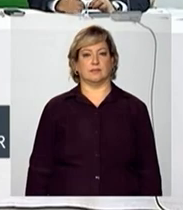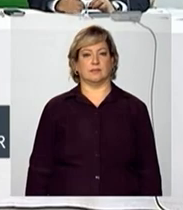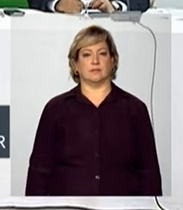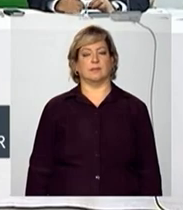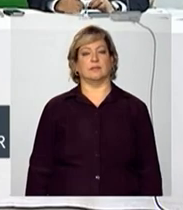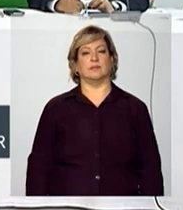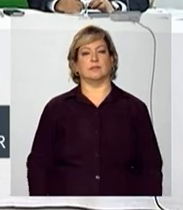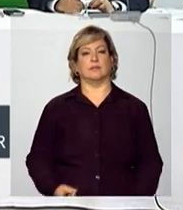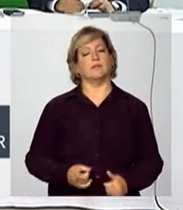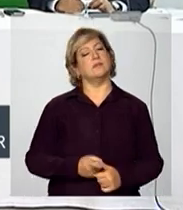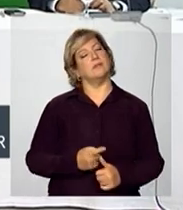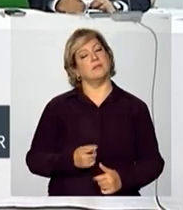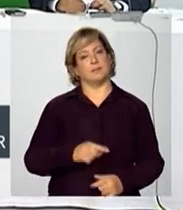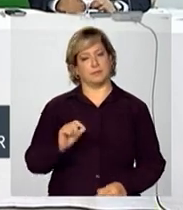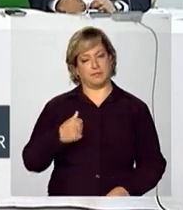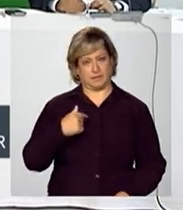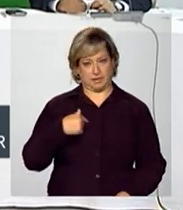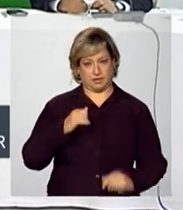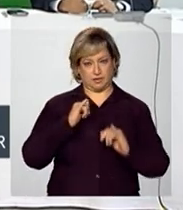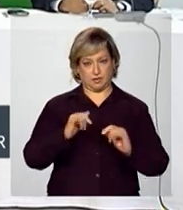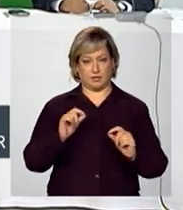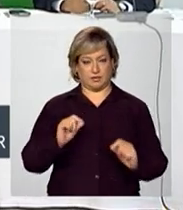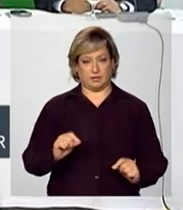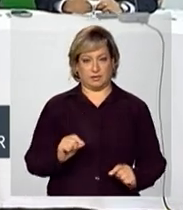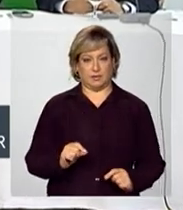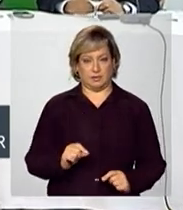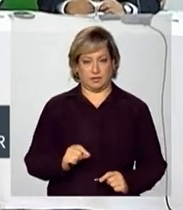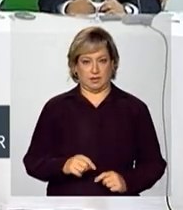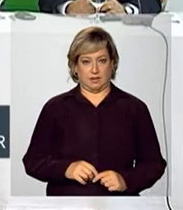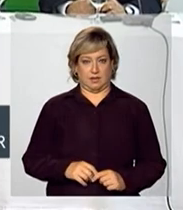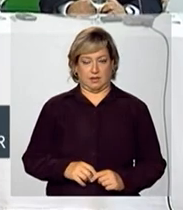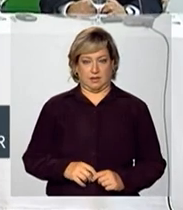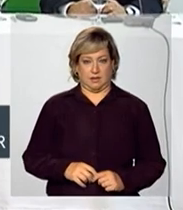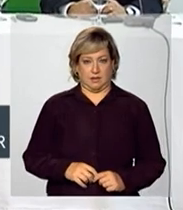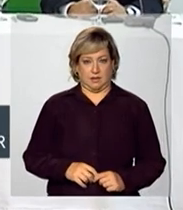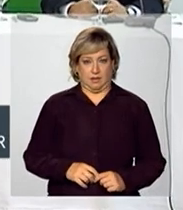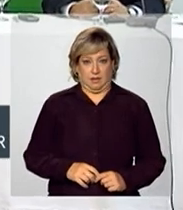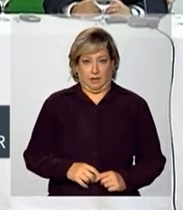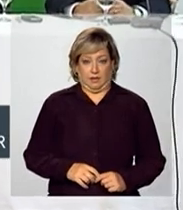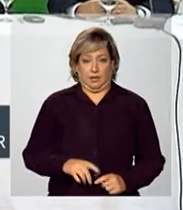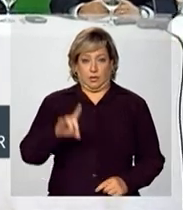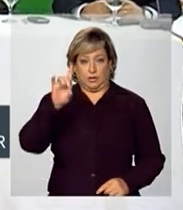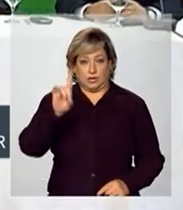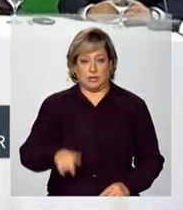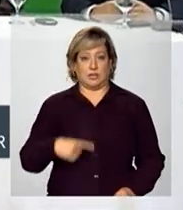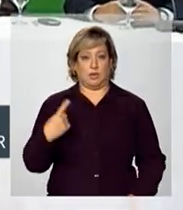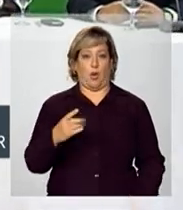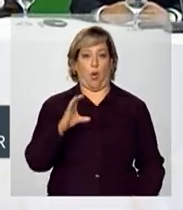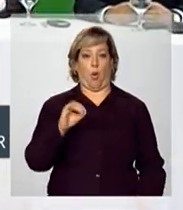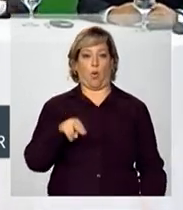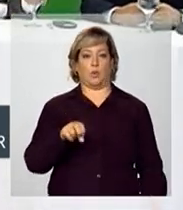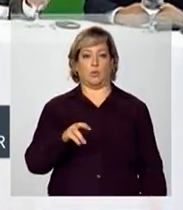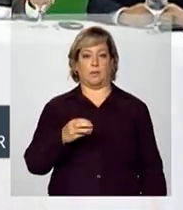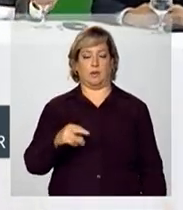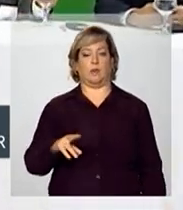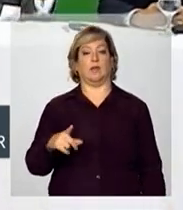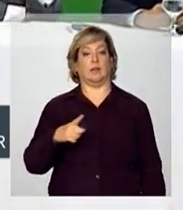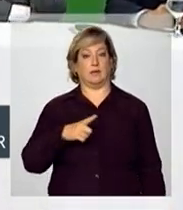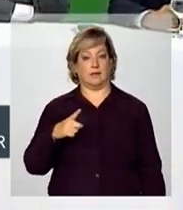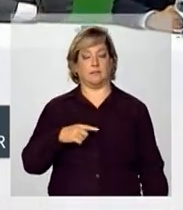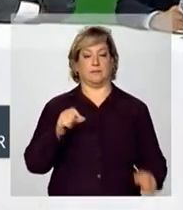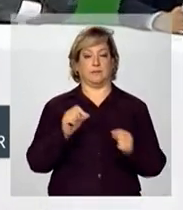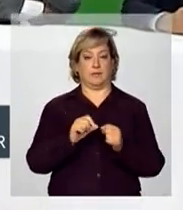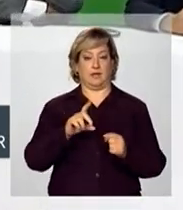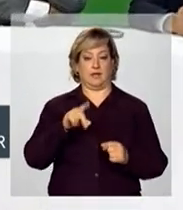primeira eu diria primeiro primeiro primeiro direito do consumidor ele exerceu direito de